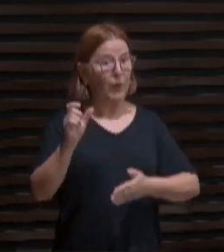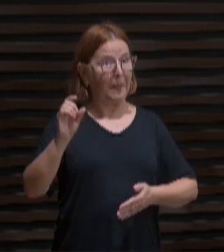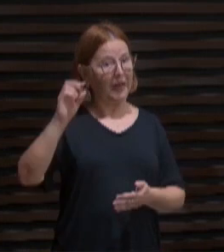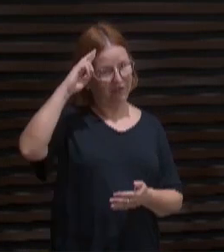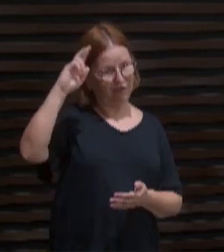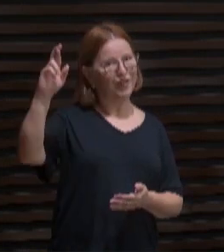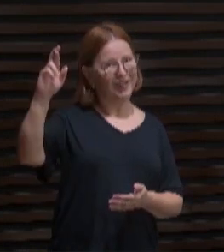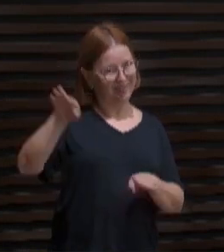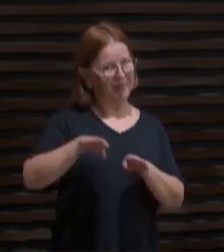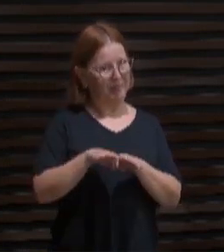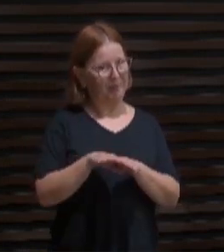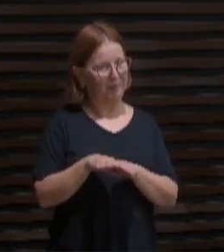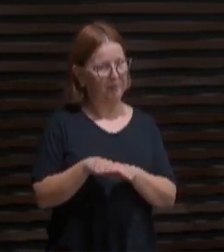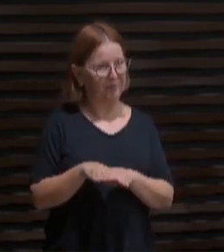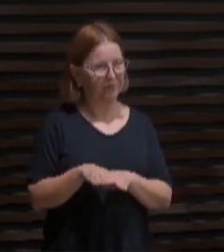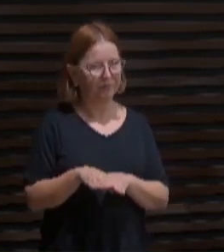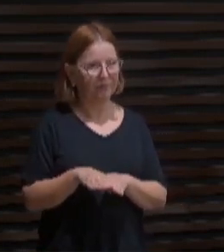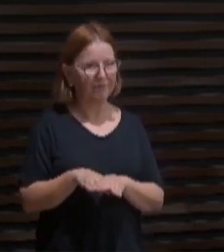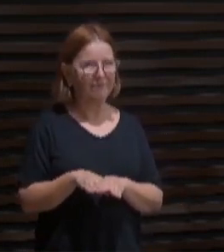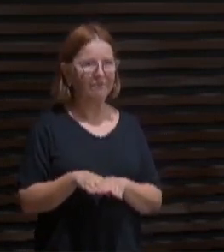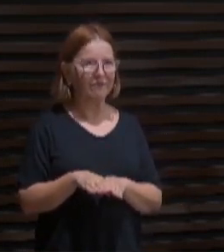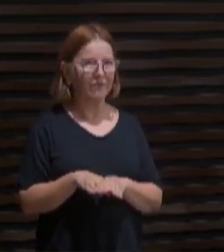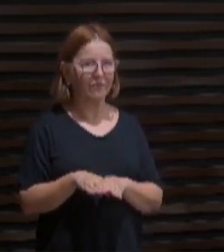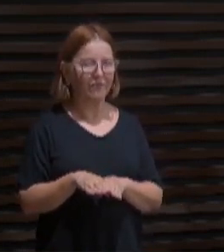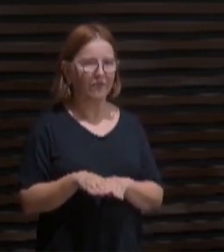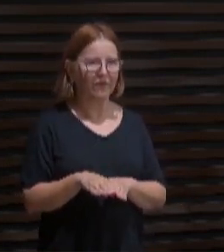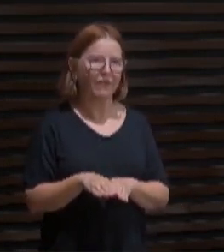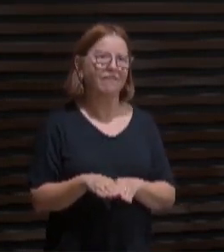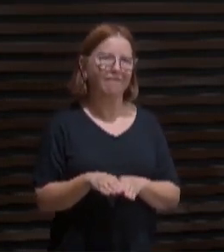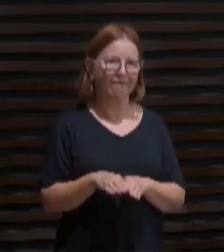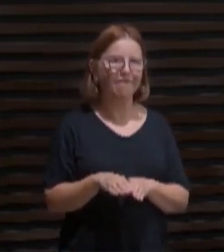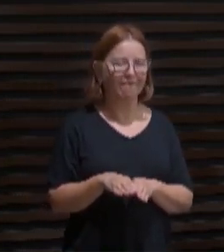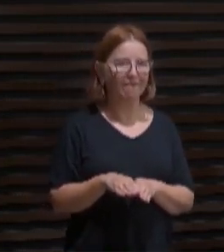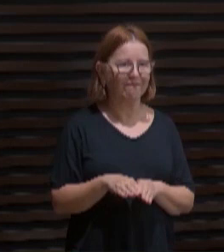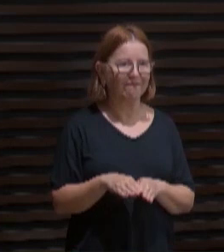tirou o Senhor também. Ela tirou o Senhor, ela já entrou na cultura da serpente.